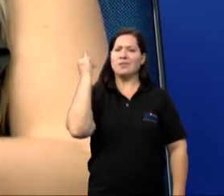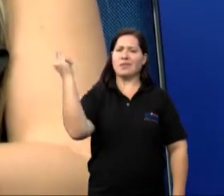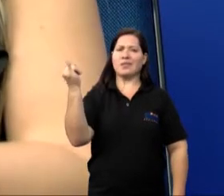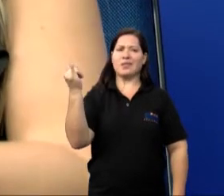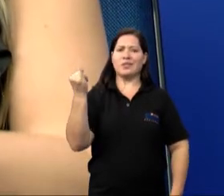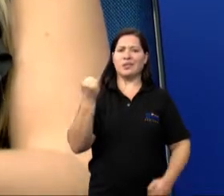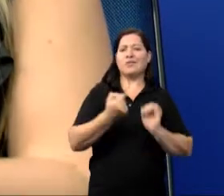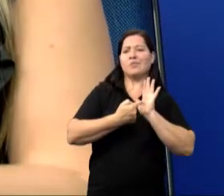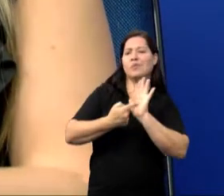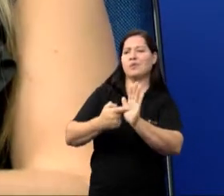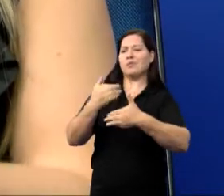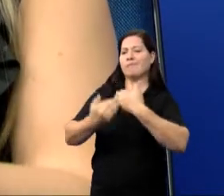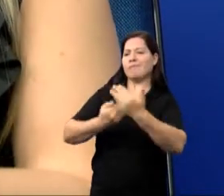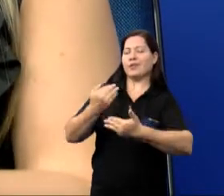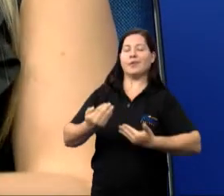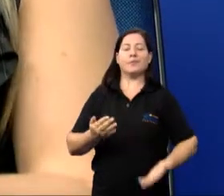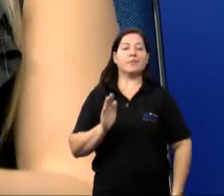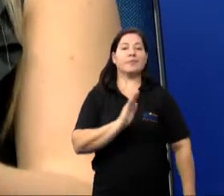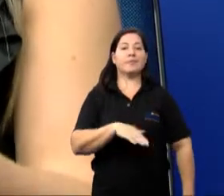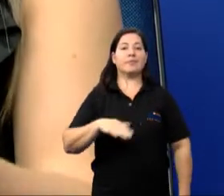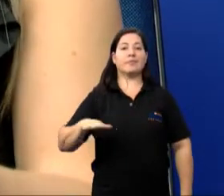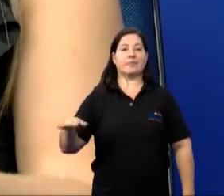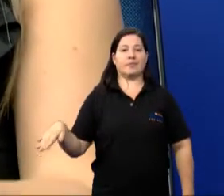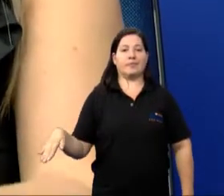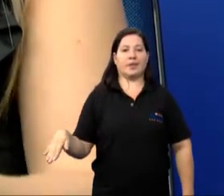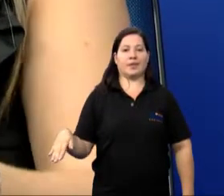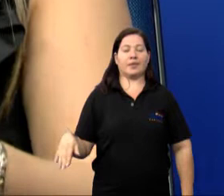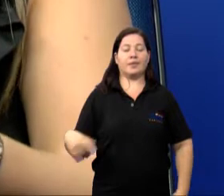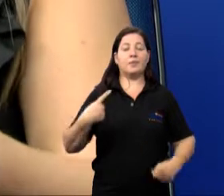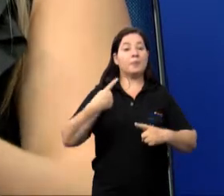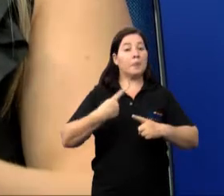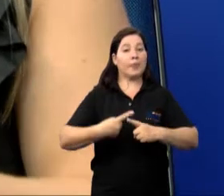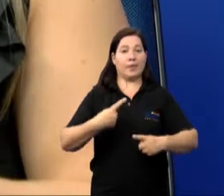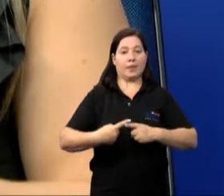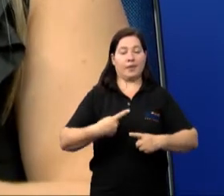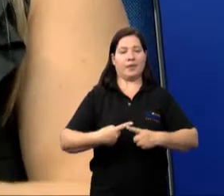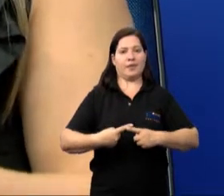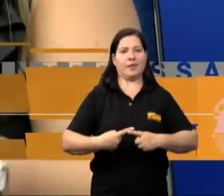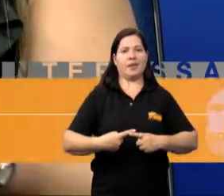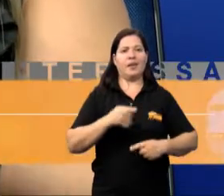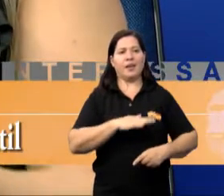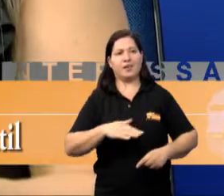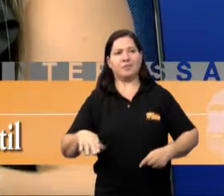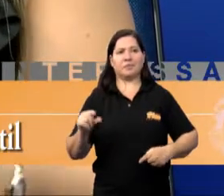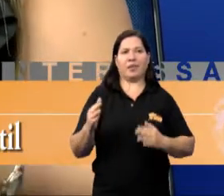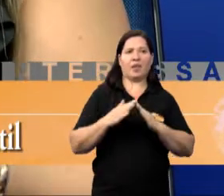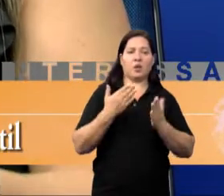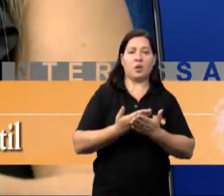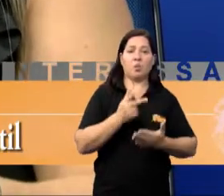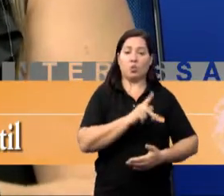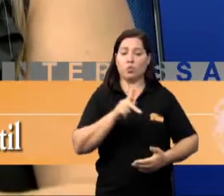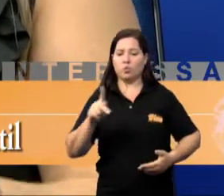é nessa questão do brincar em que a criança, né, e pensando um pouco na escola, se o professor vai